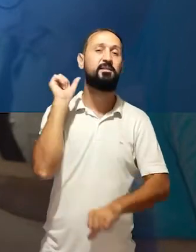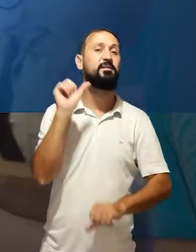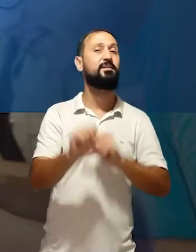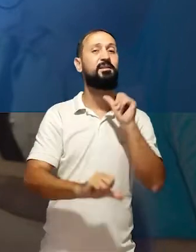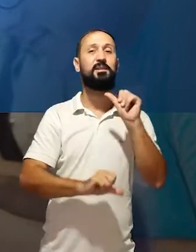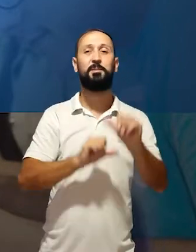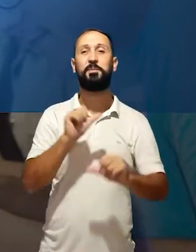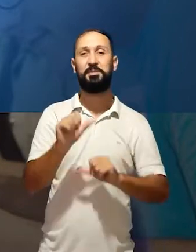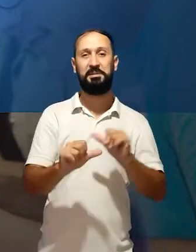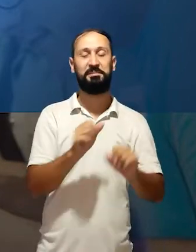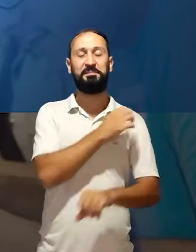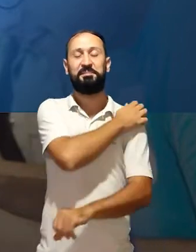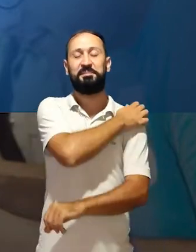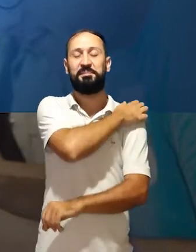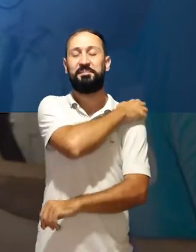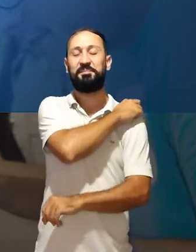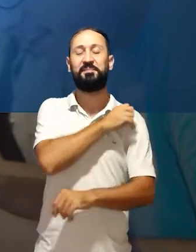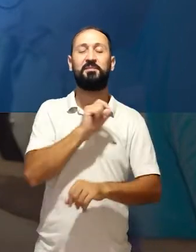muda, sem querer,